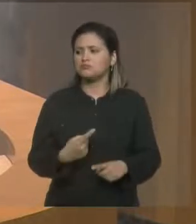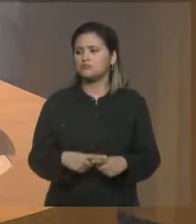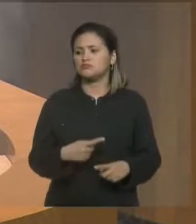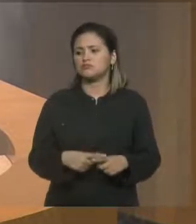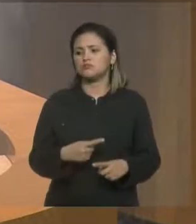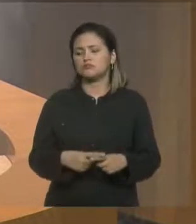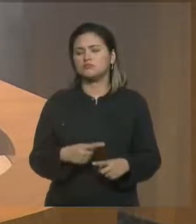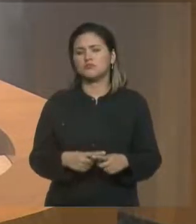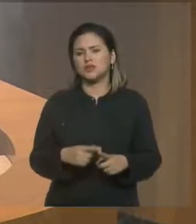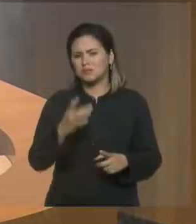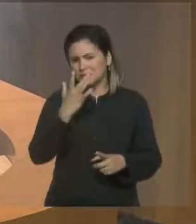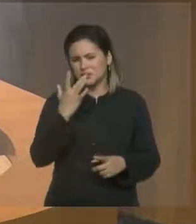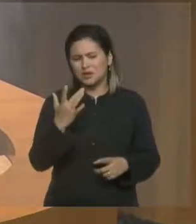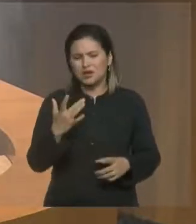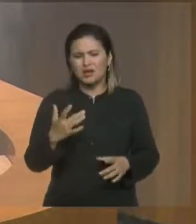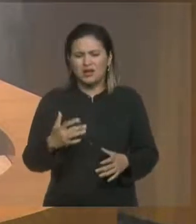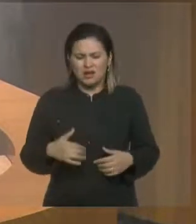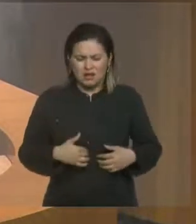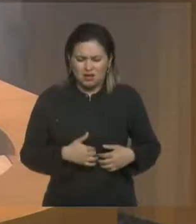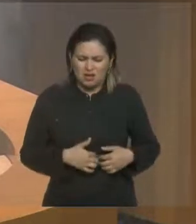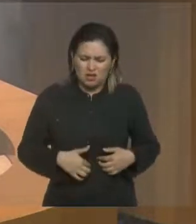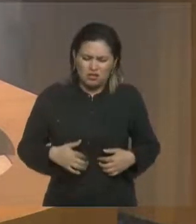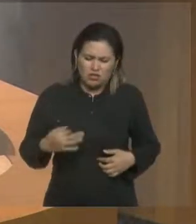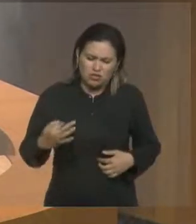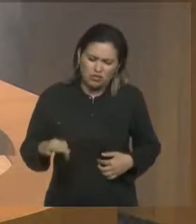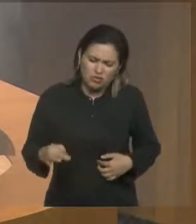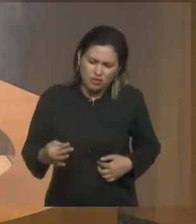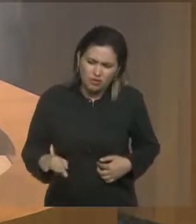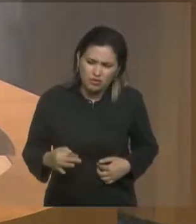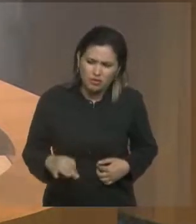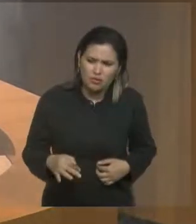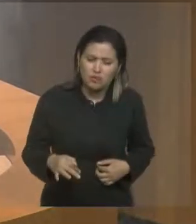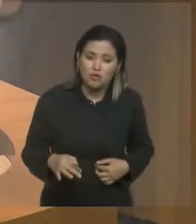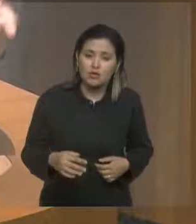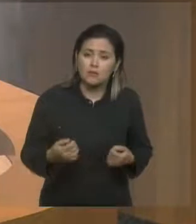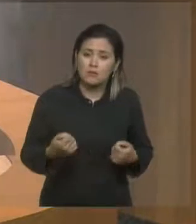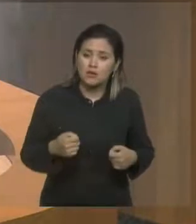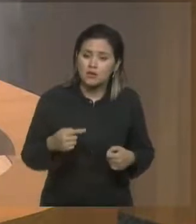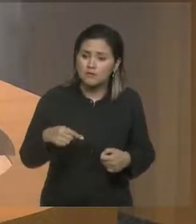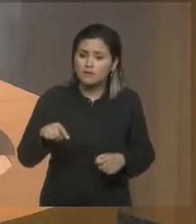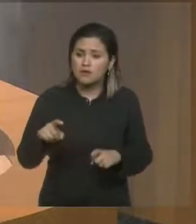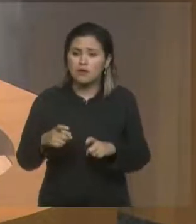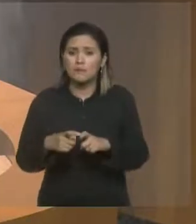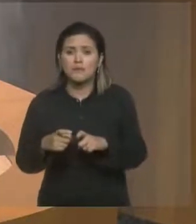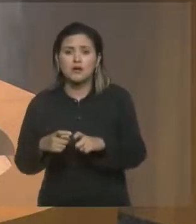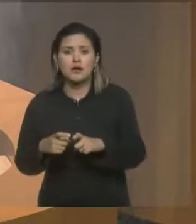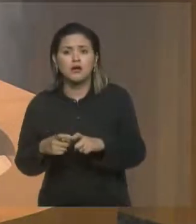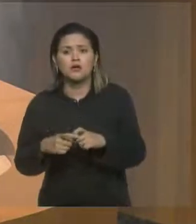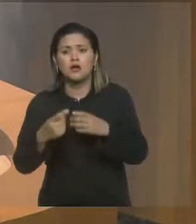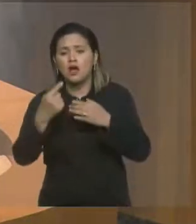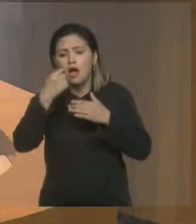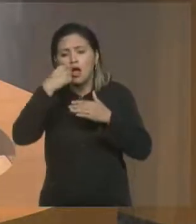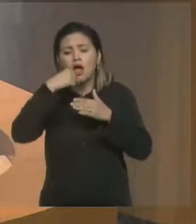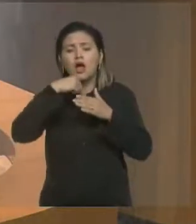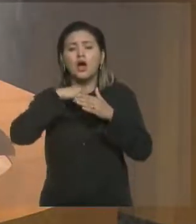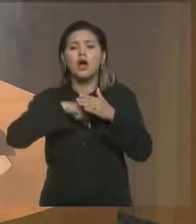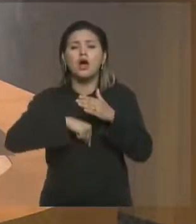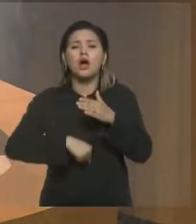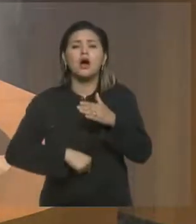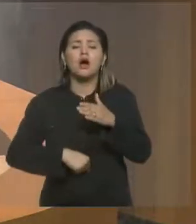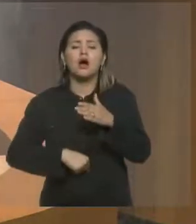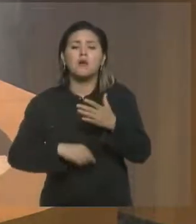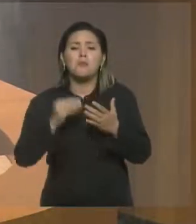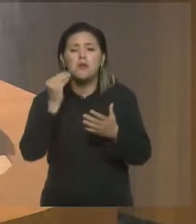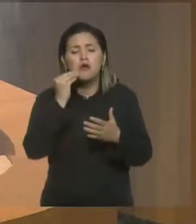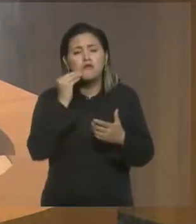uma dor no estômago, ele sinta a necessidade de procurar um médico e fazer uma endoscopia, para ver se ele não está com